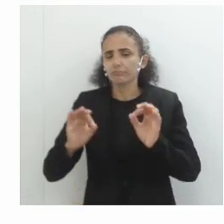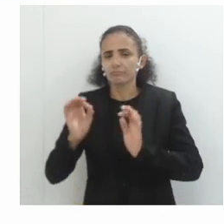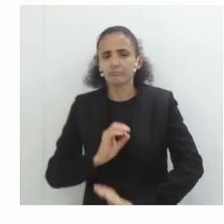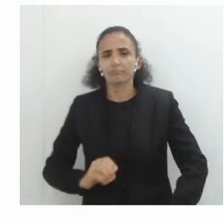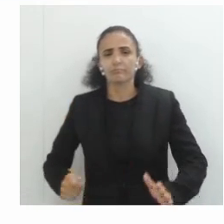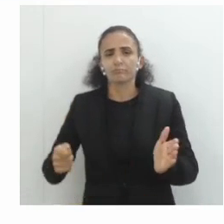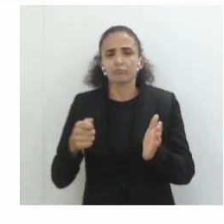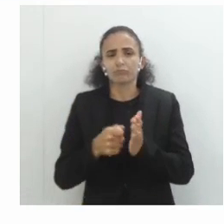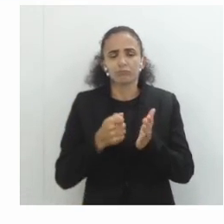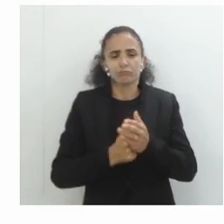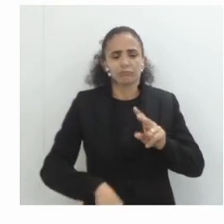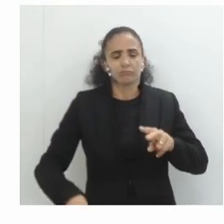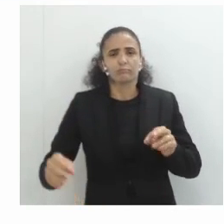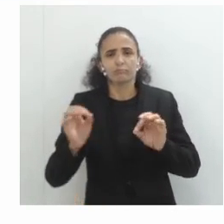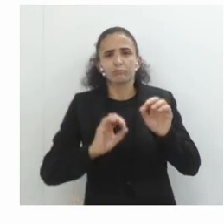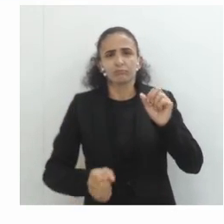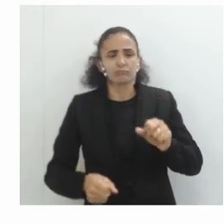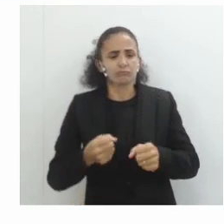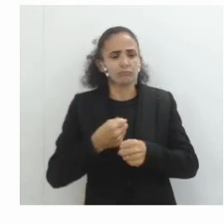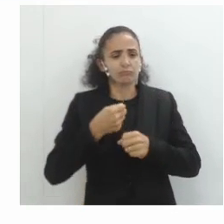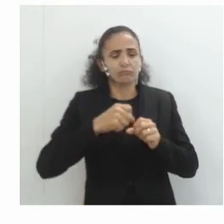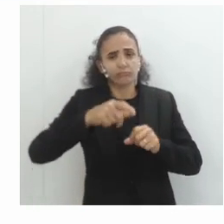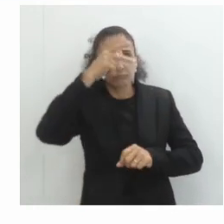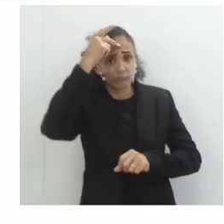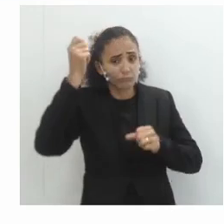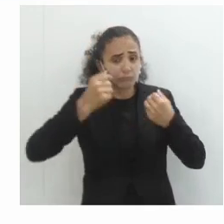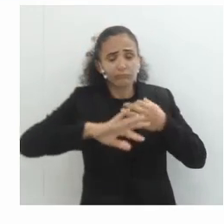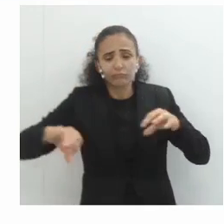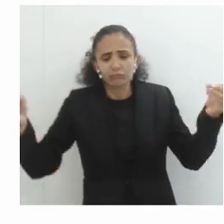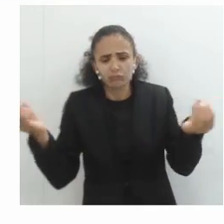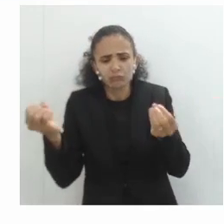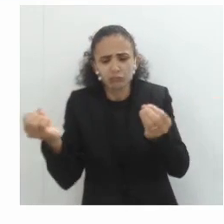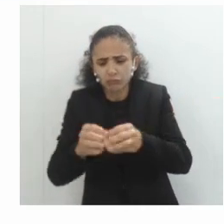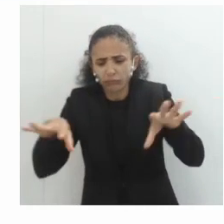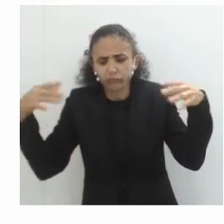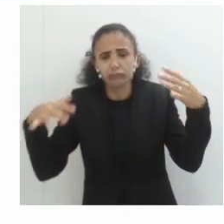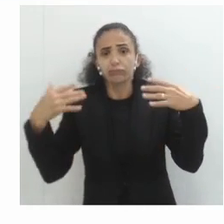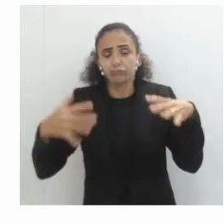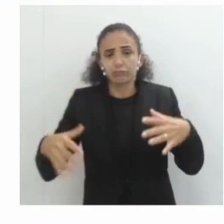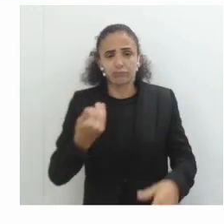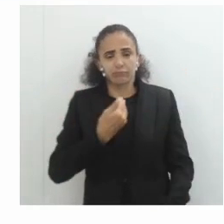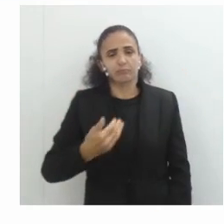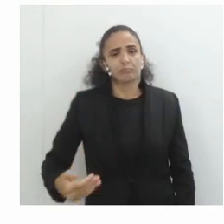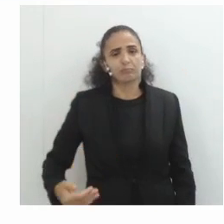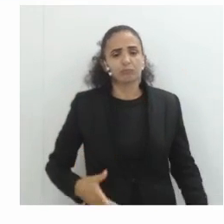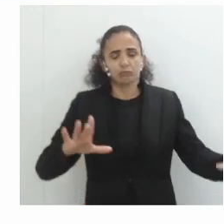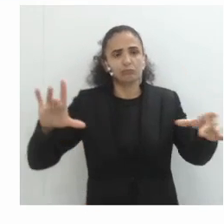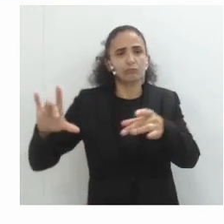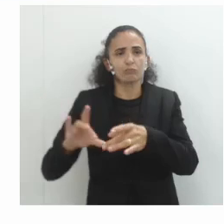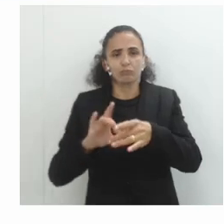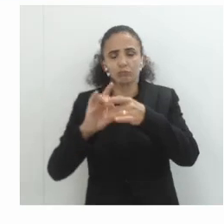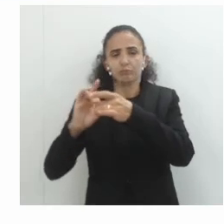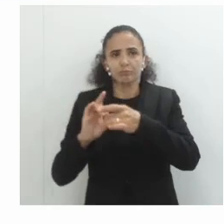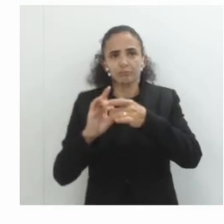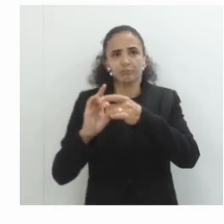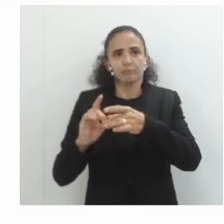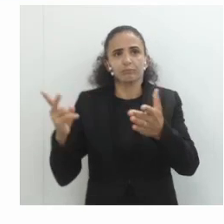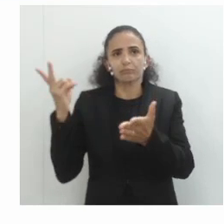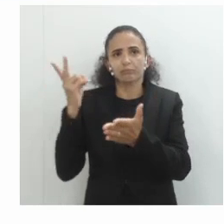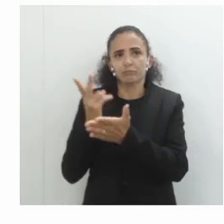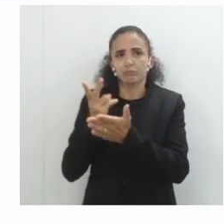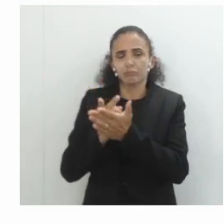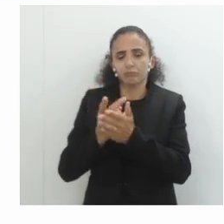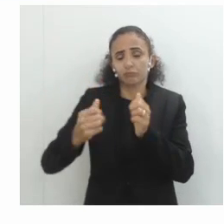repreendiu essa população com bombas, armas, e pelo governo estar mais alinhado ao presidente da Rússia, né, Vladimir